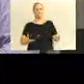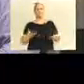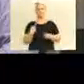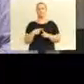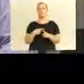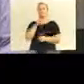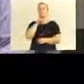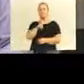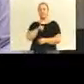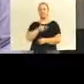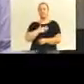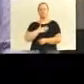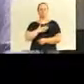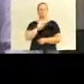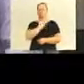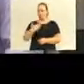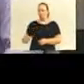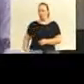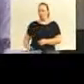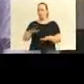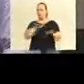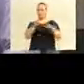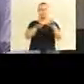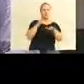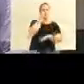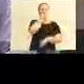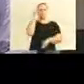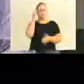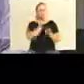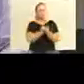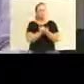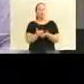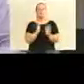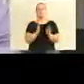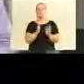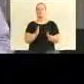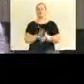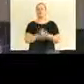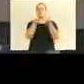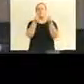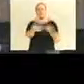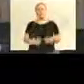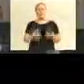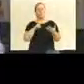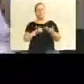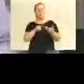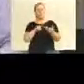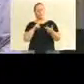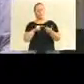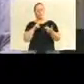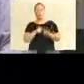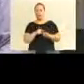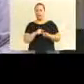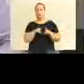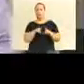que chamasse as pessoas, desde o começo, para explicar é isso, é assim, é assado, foram fazendo